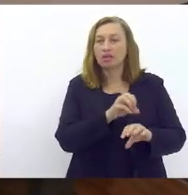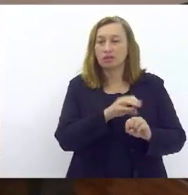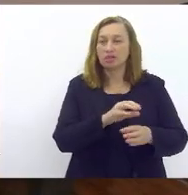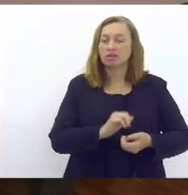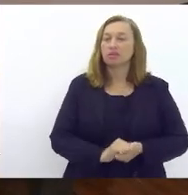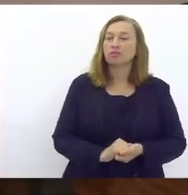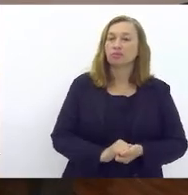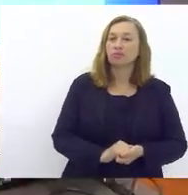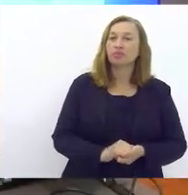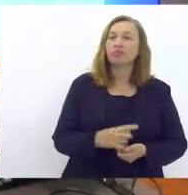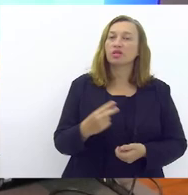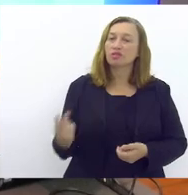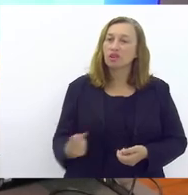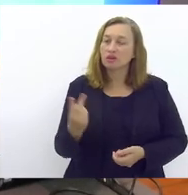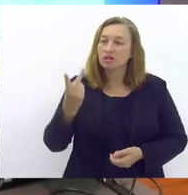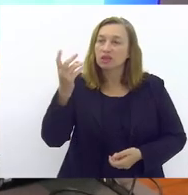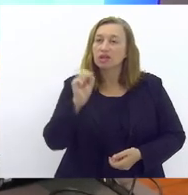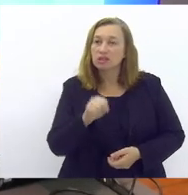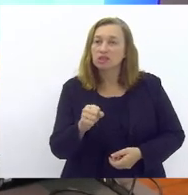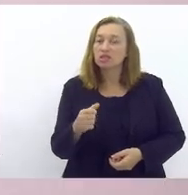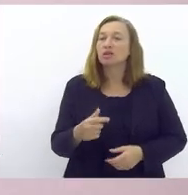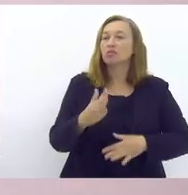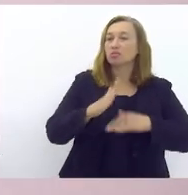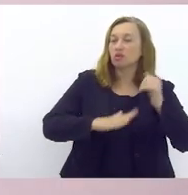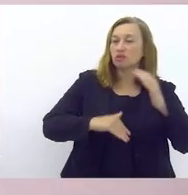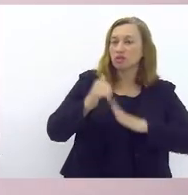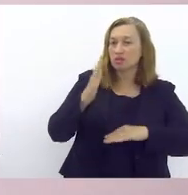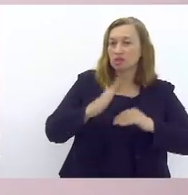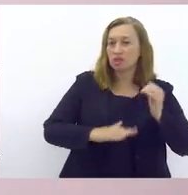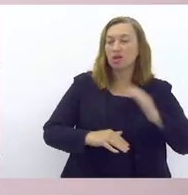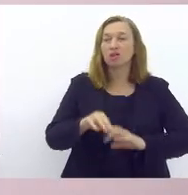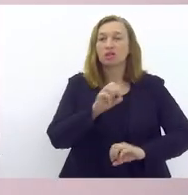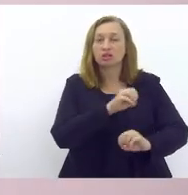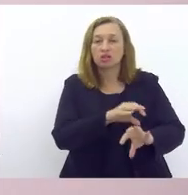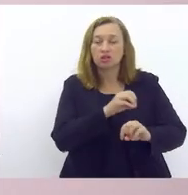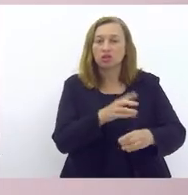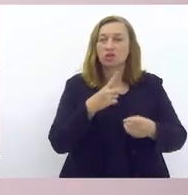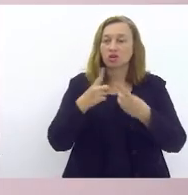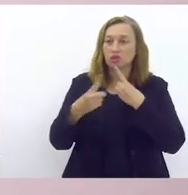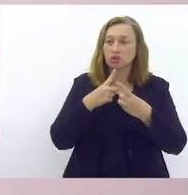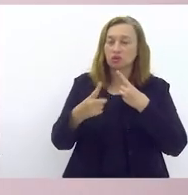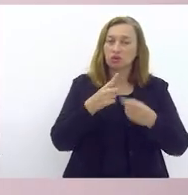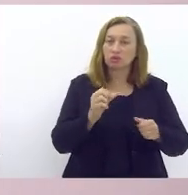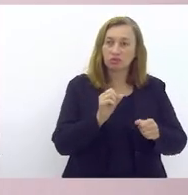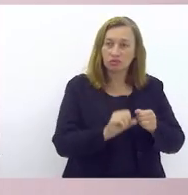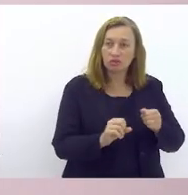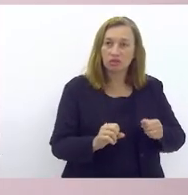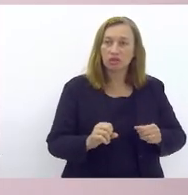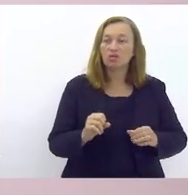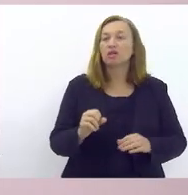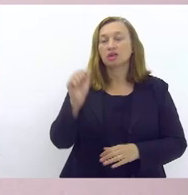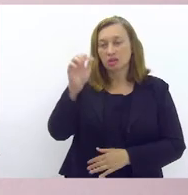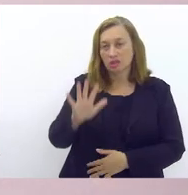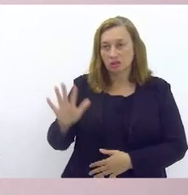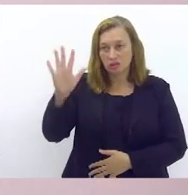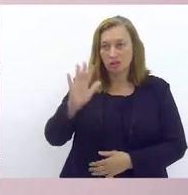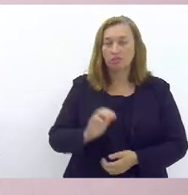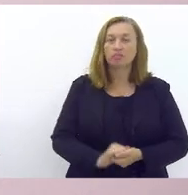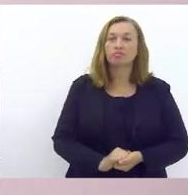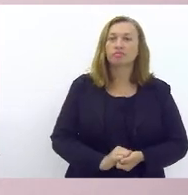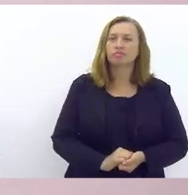Nós queremos ser valorizados enquanto profissional de educação. Essa é a discussão que nós estamos fazendo a nível nacional.